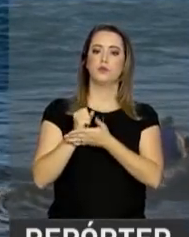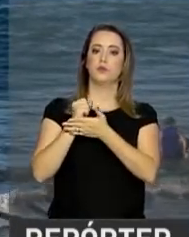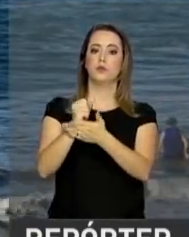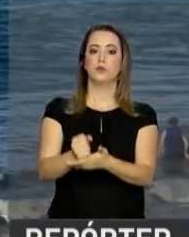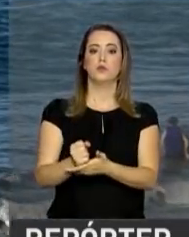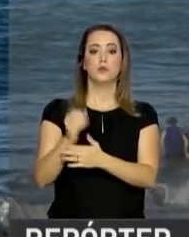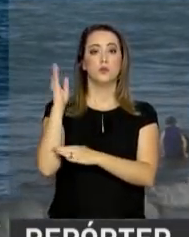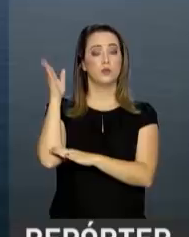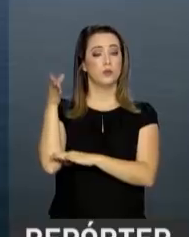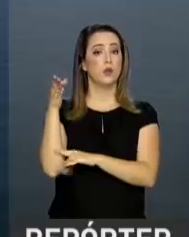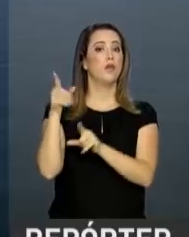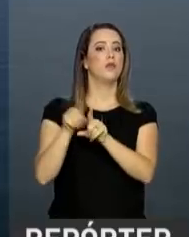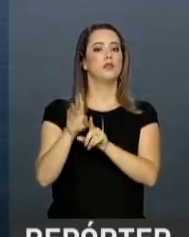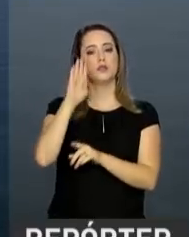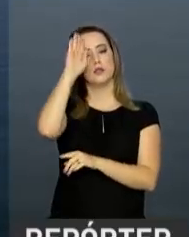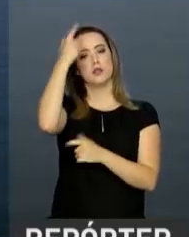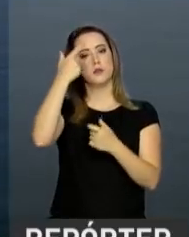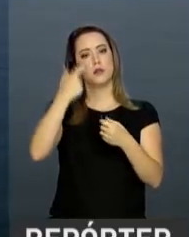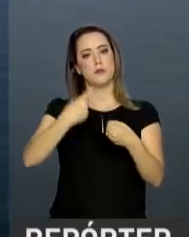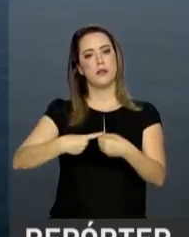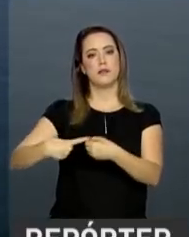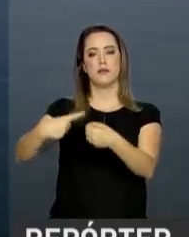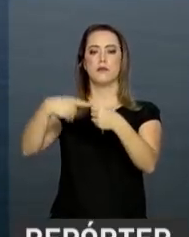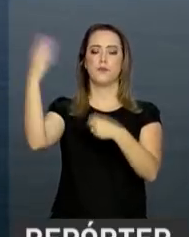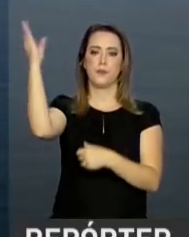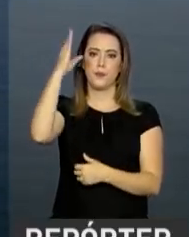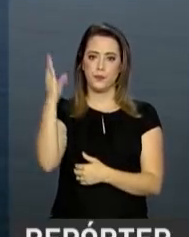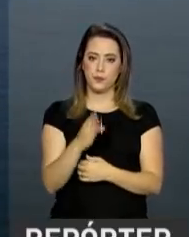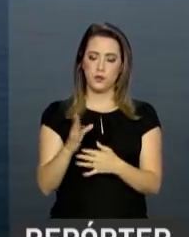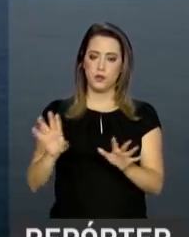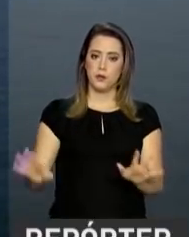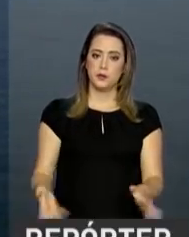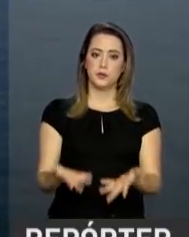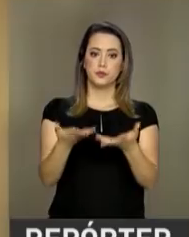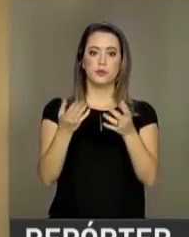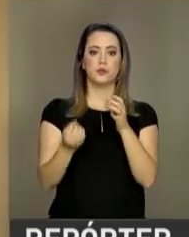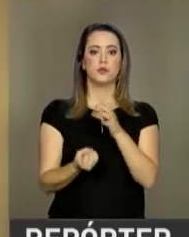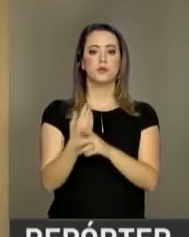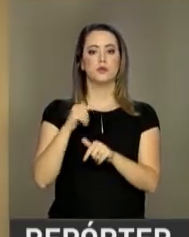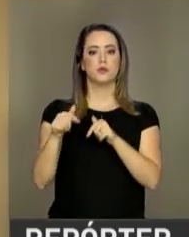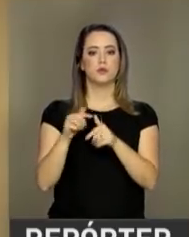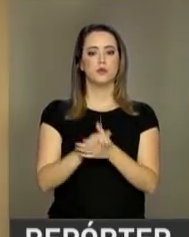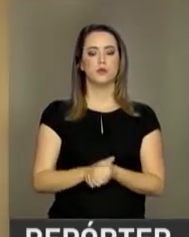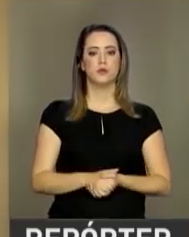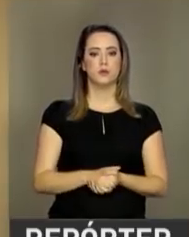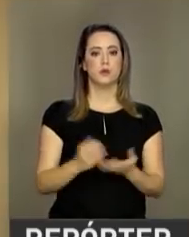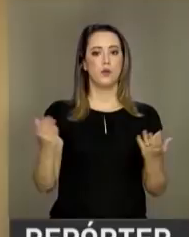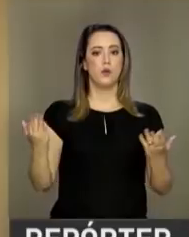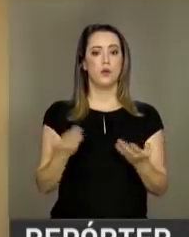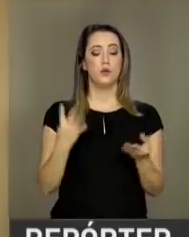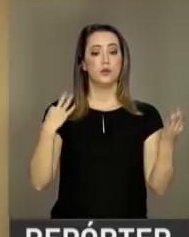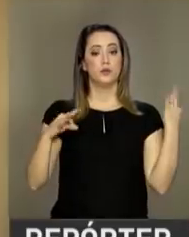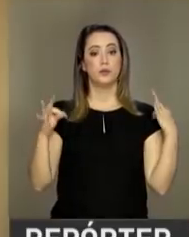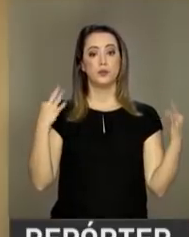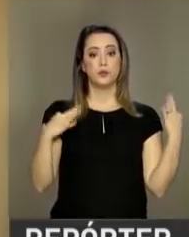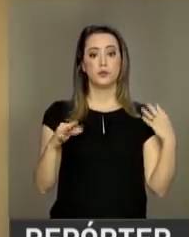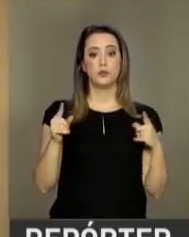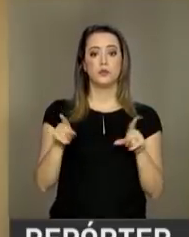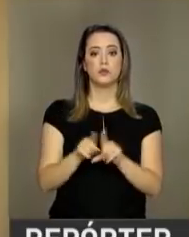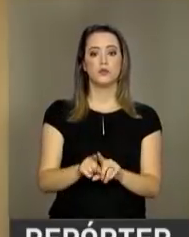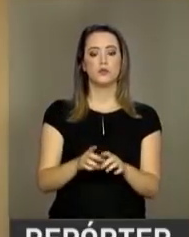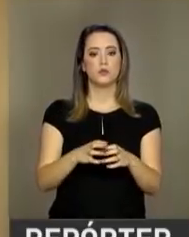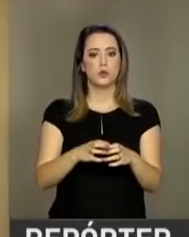de hospedagem nas principais cidades brasileiras e gerou empregos o turismo brasileiro ele tem um